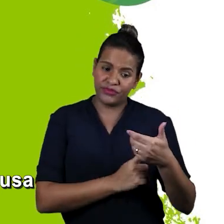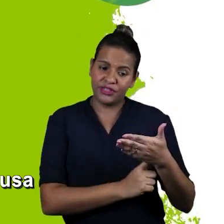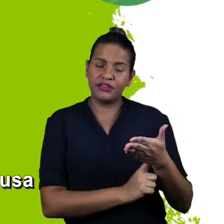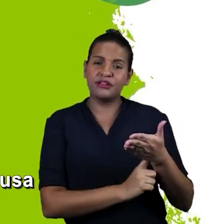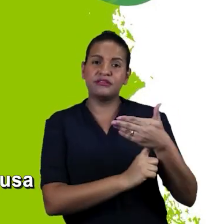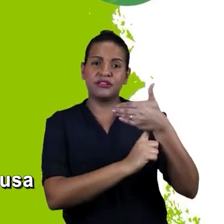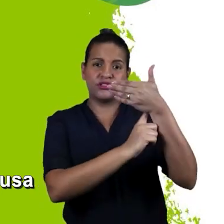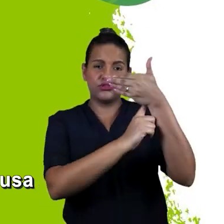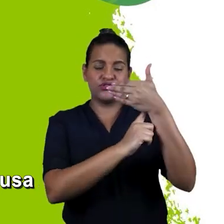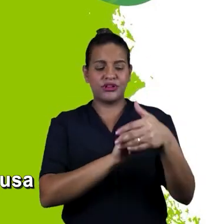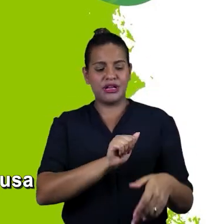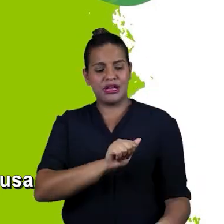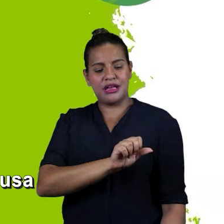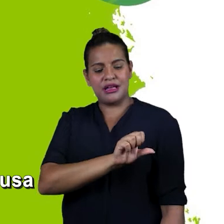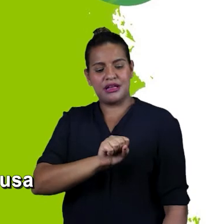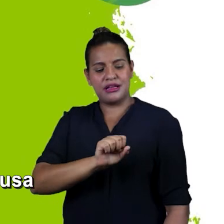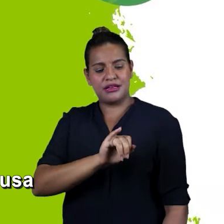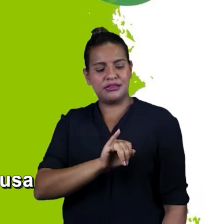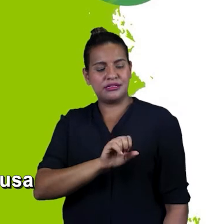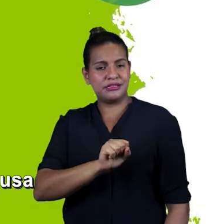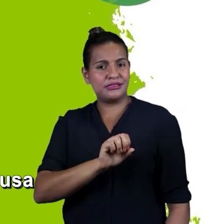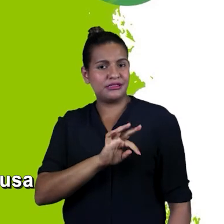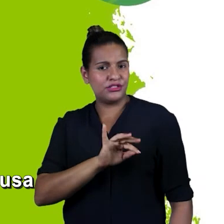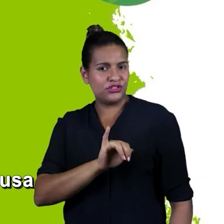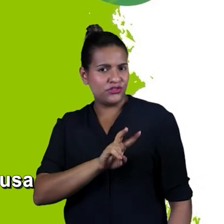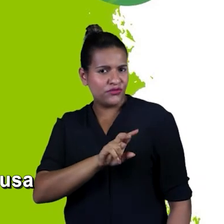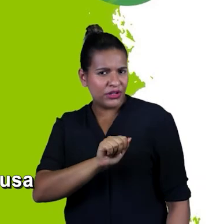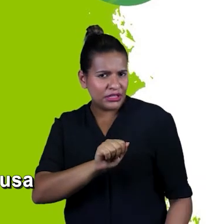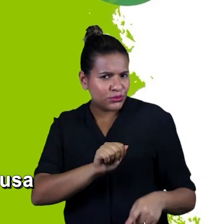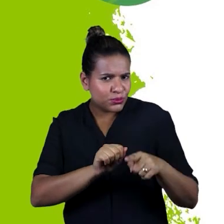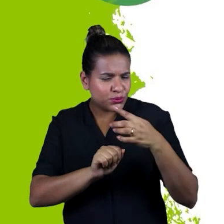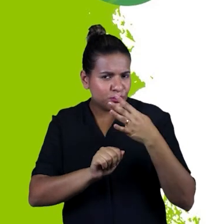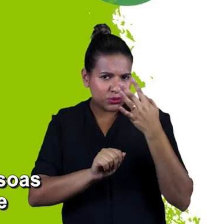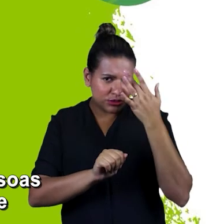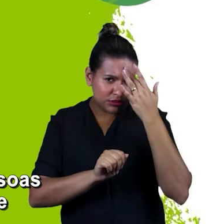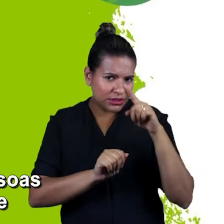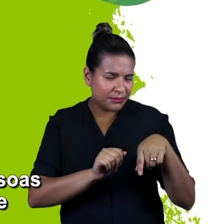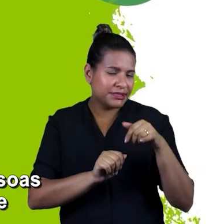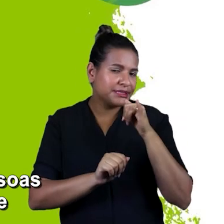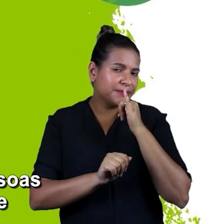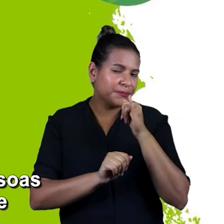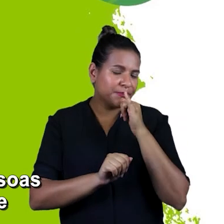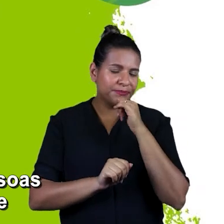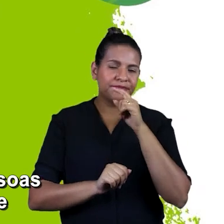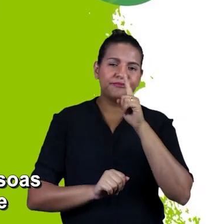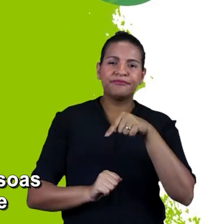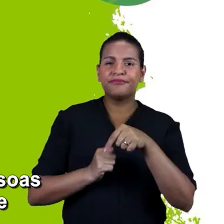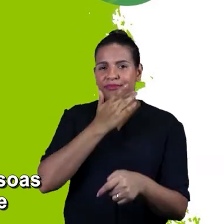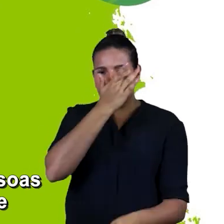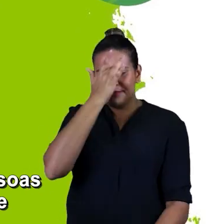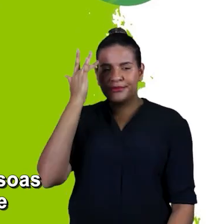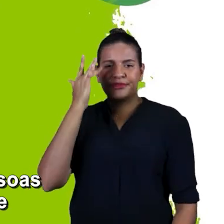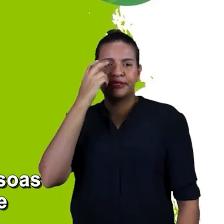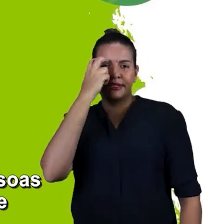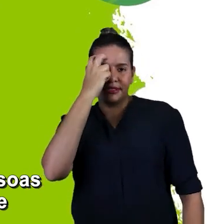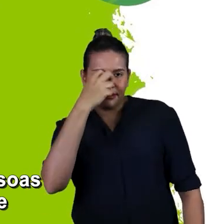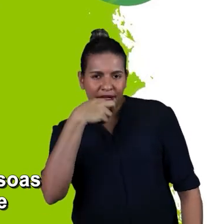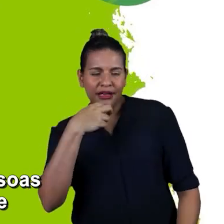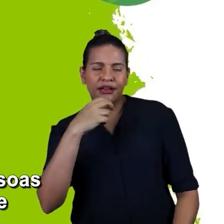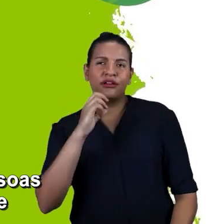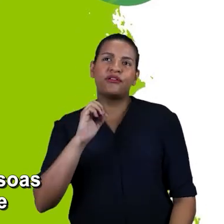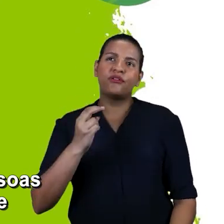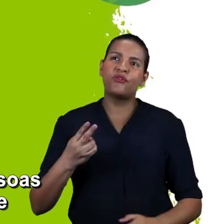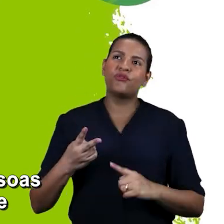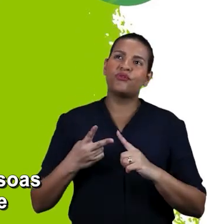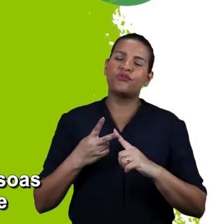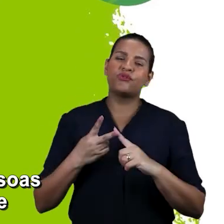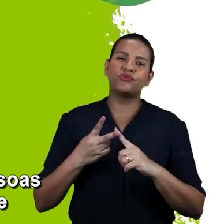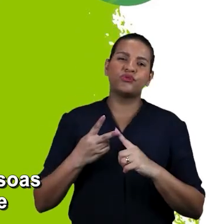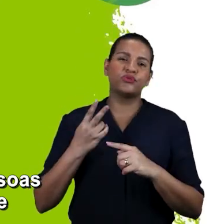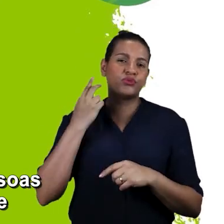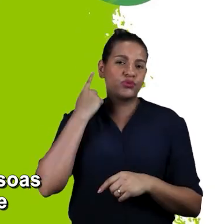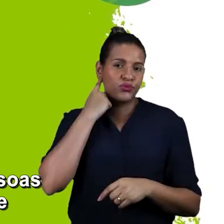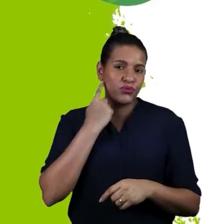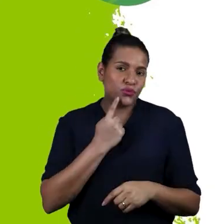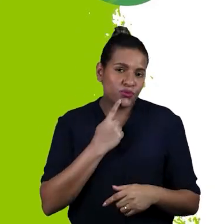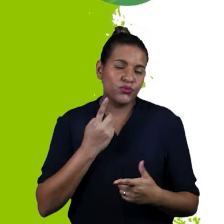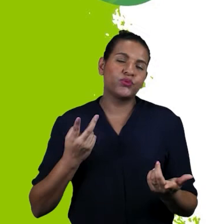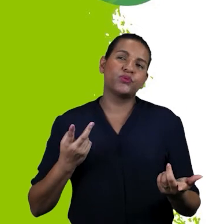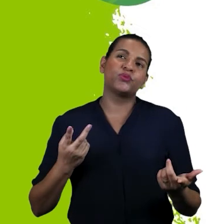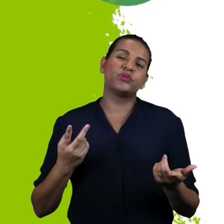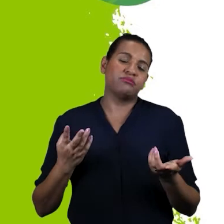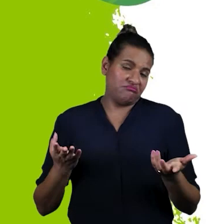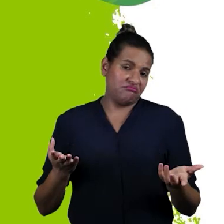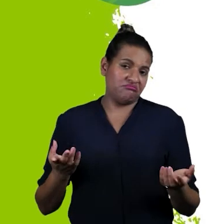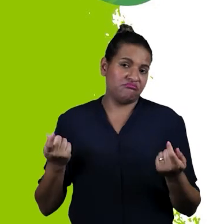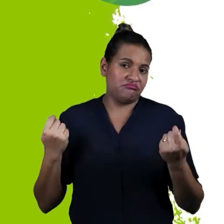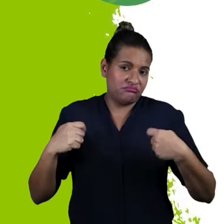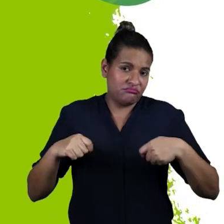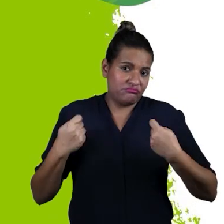é a acessibilidade para quem usa tecnologia assistiva. Que, se vocês não sabem, são pessoas que têm problema visual ou que